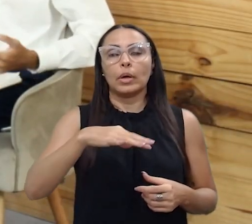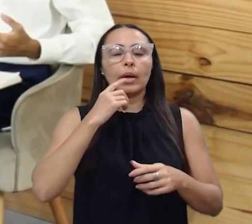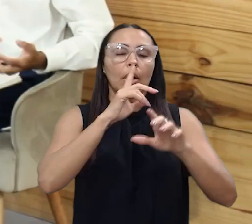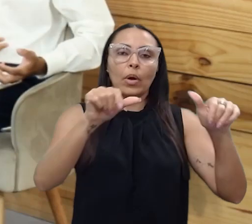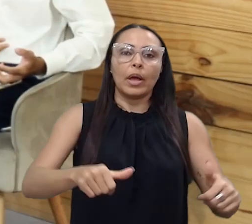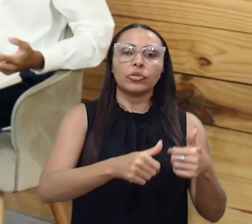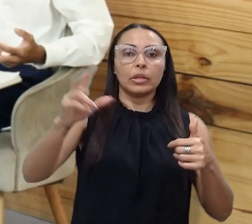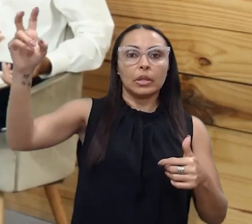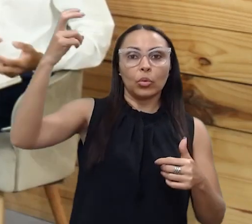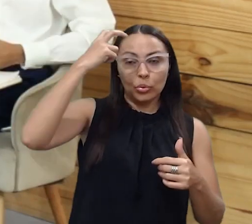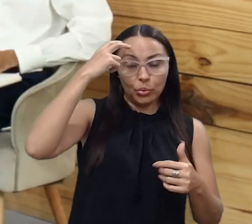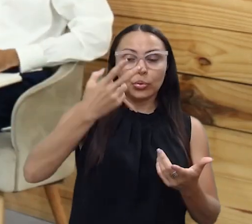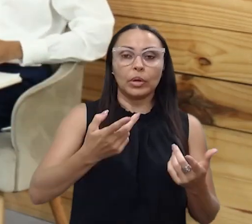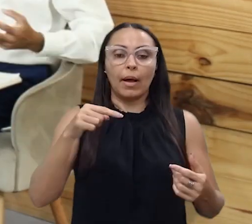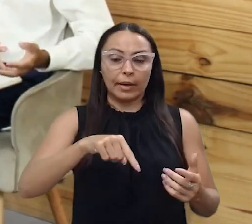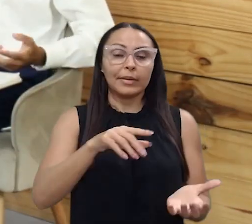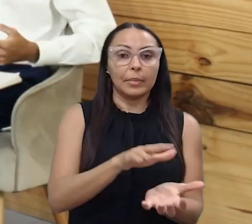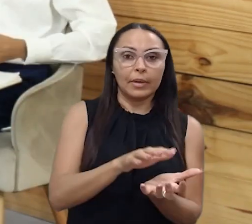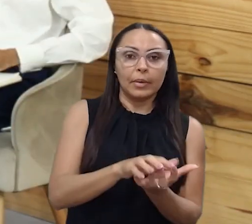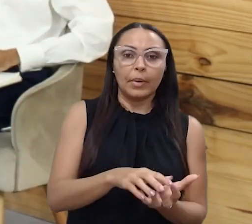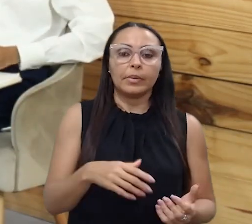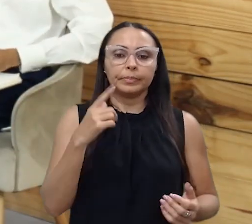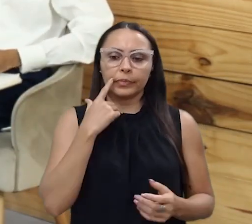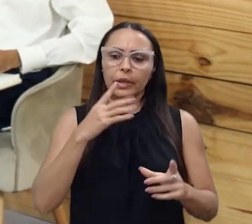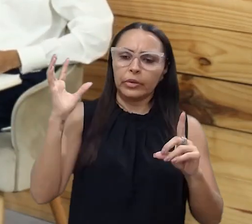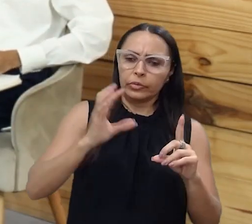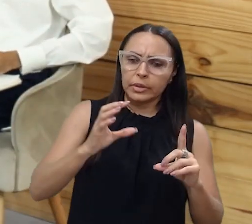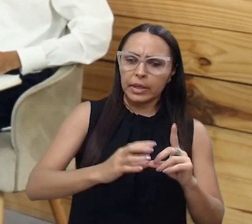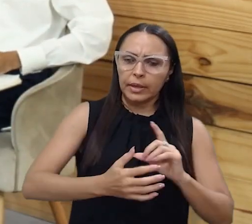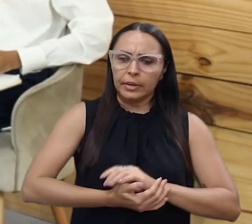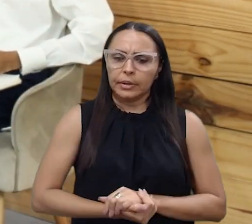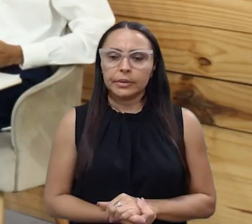da cultura, sobretudo nordestina e pernambucana, teve influência de Aloísio.